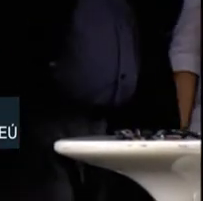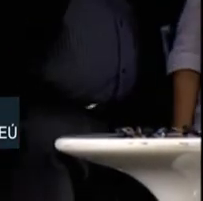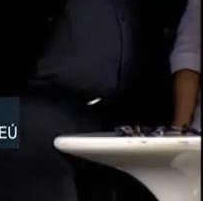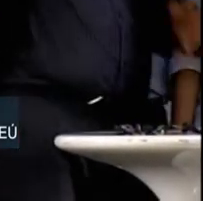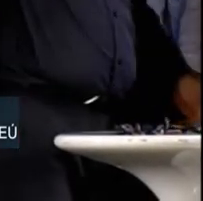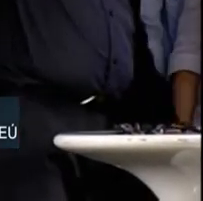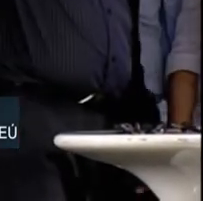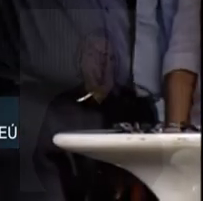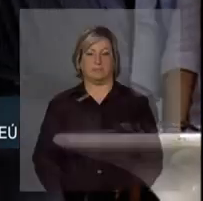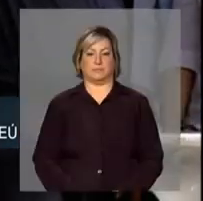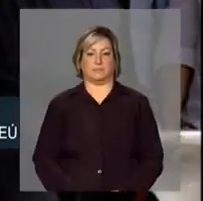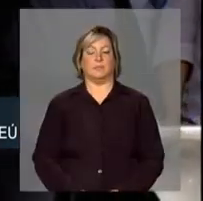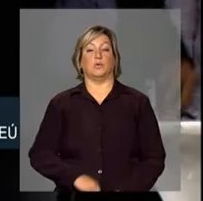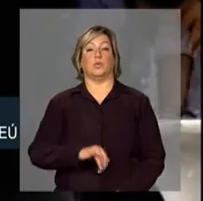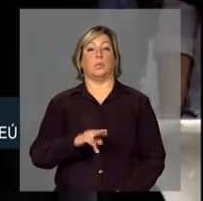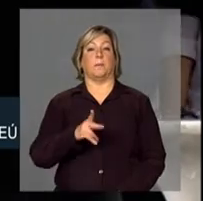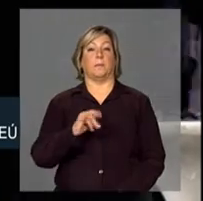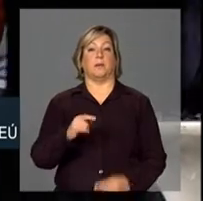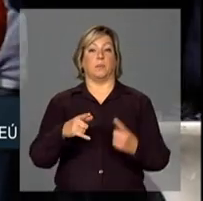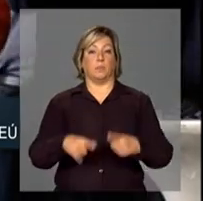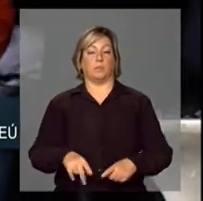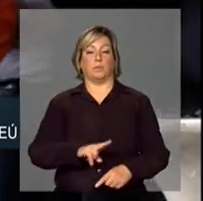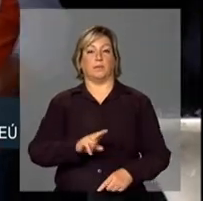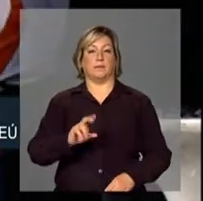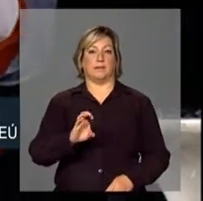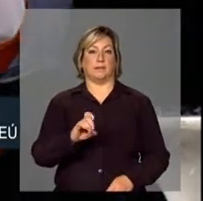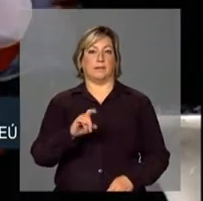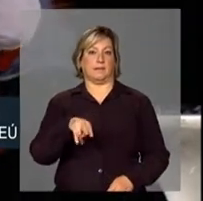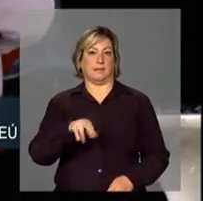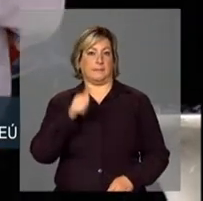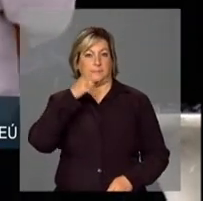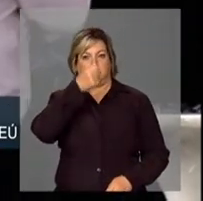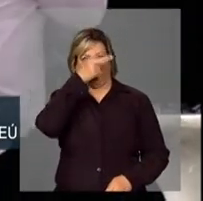De Jupi, Celina Maciel.